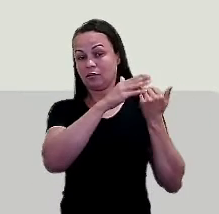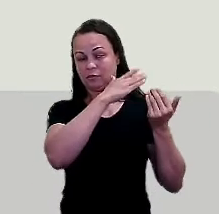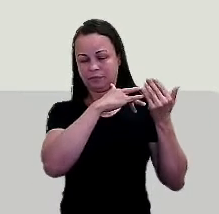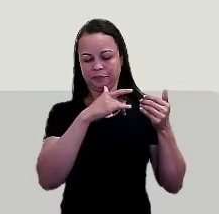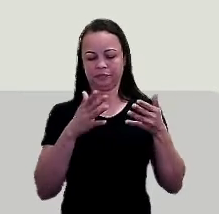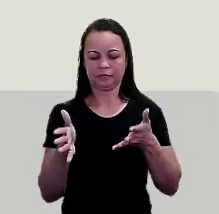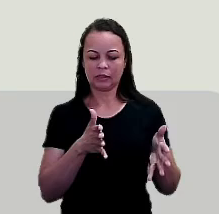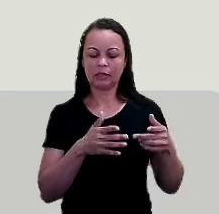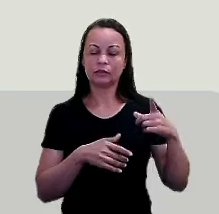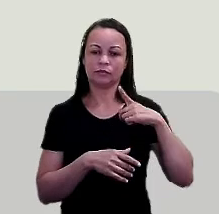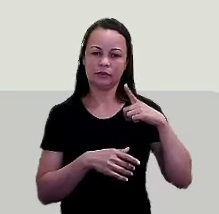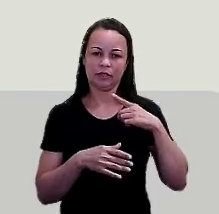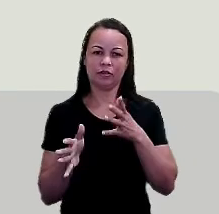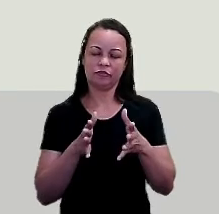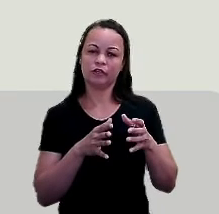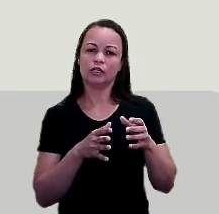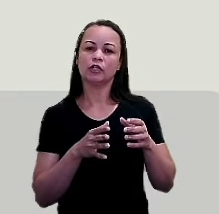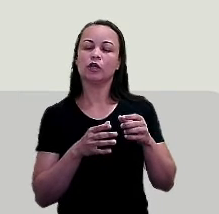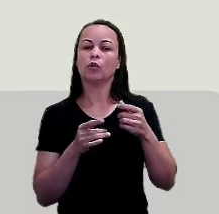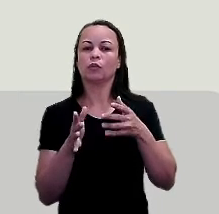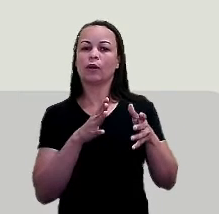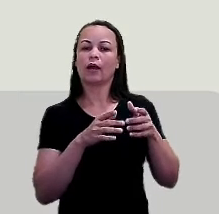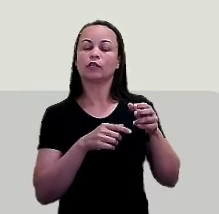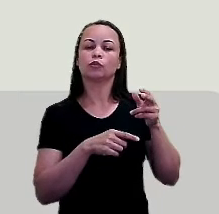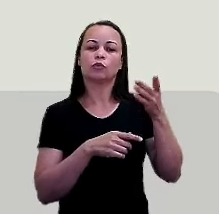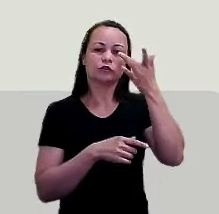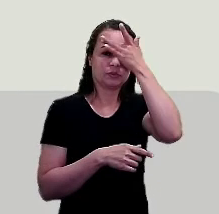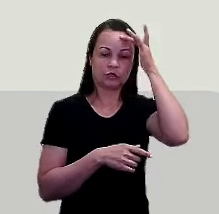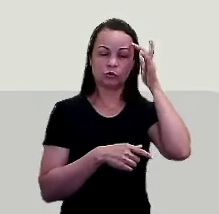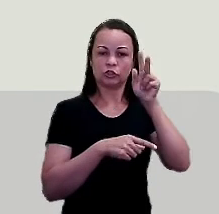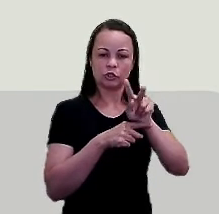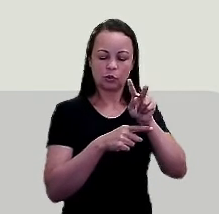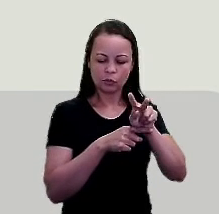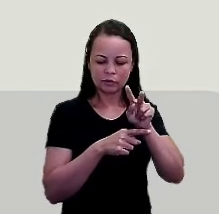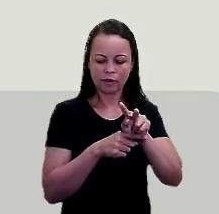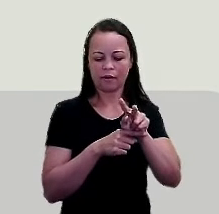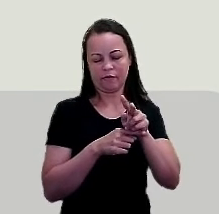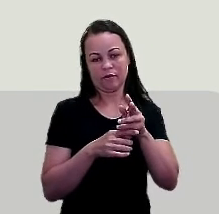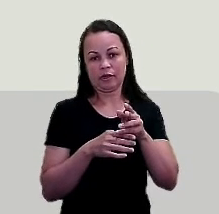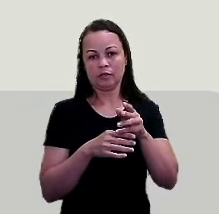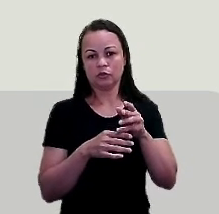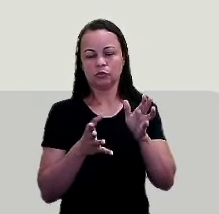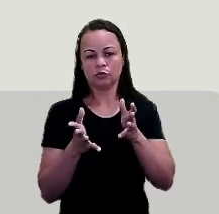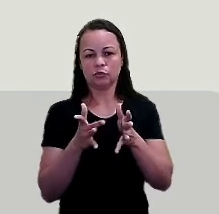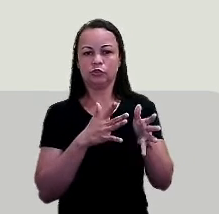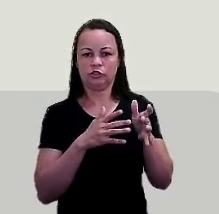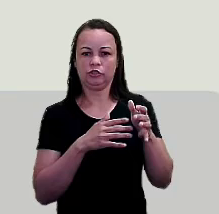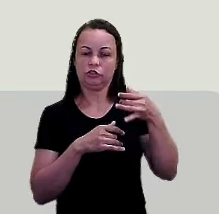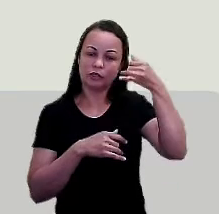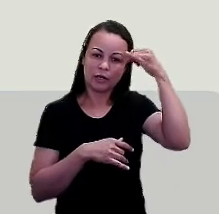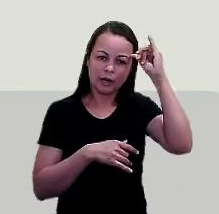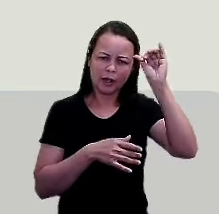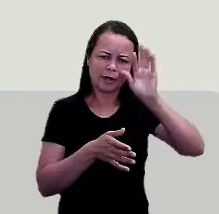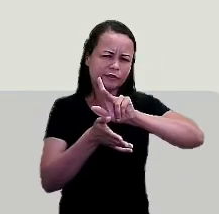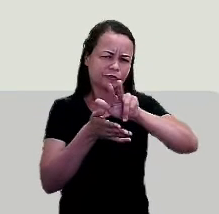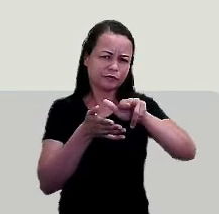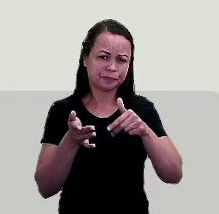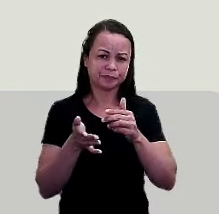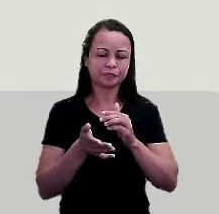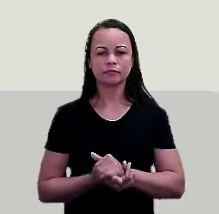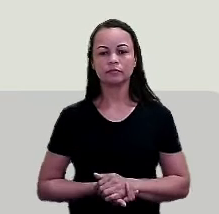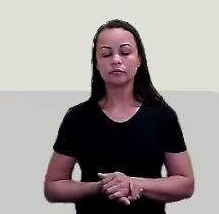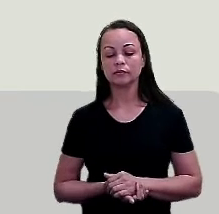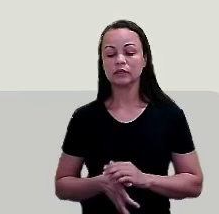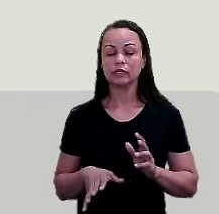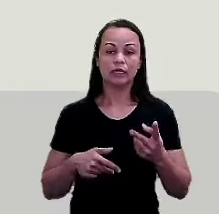esse Santo Antão por causa dos criadores do gado, para, né, ser o padroeiro do furto. E